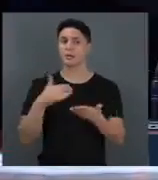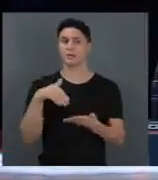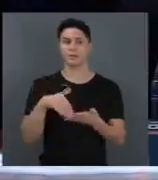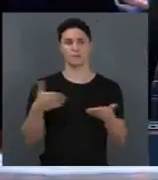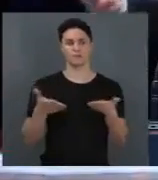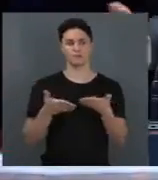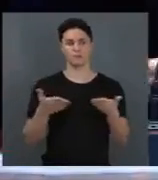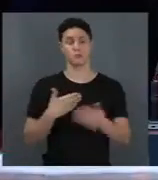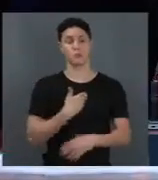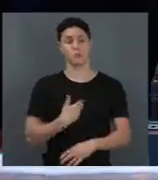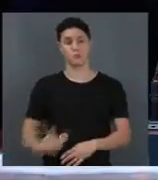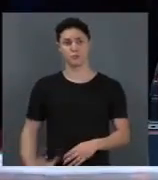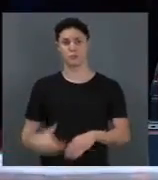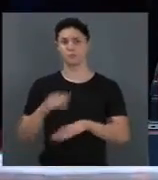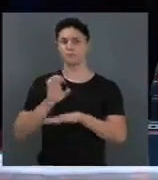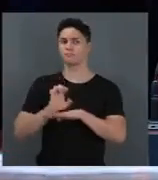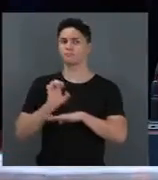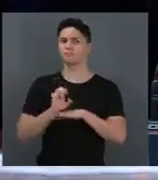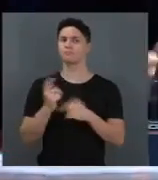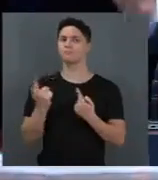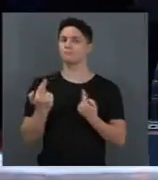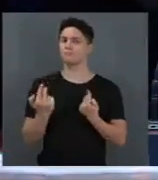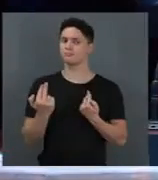momento. O governador do estado também,